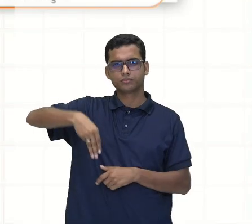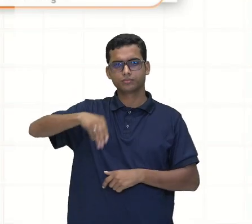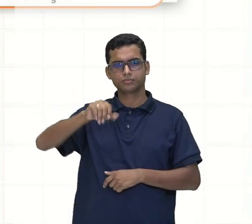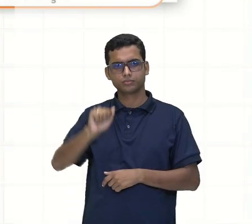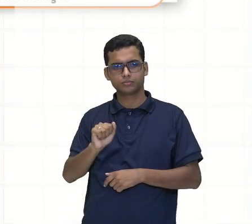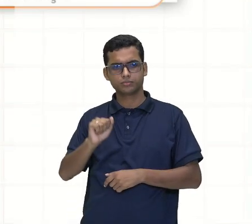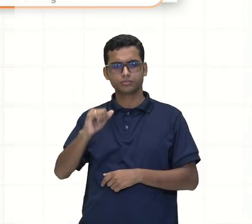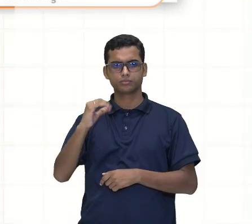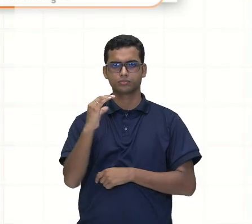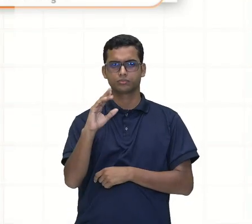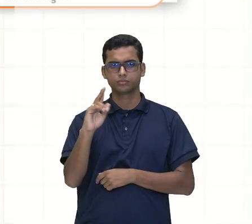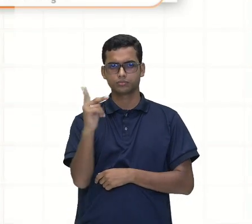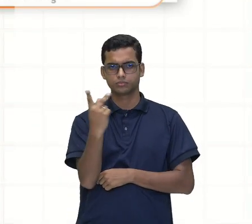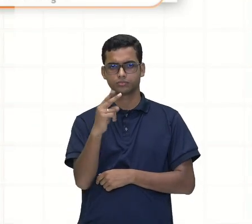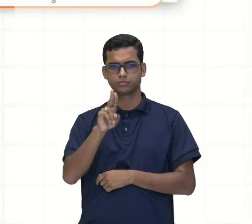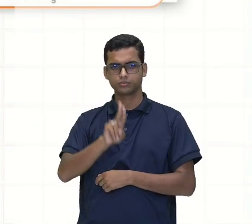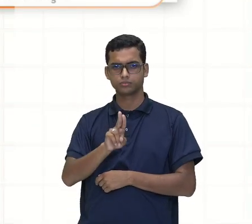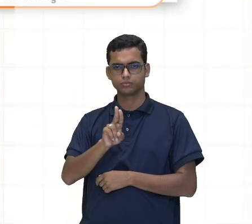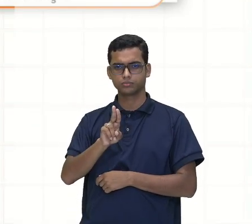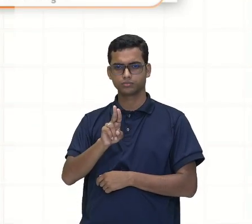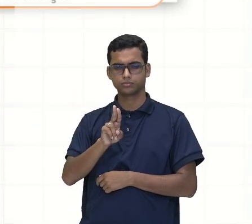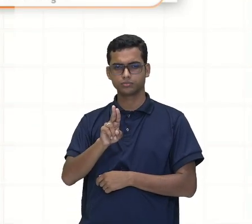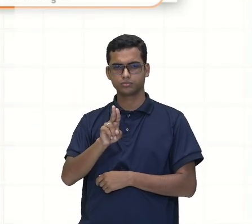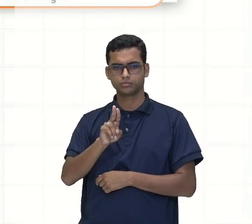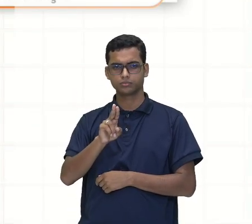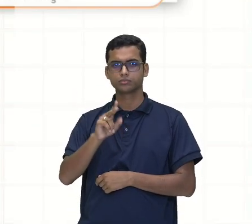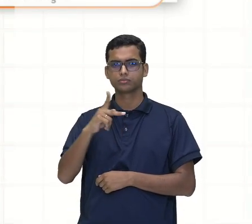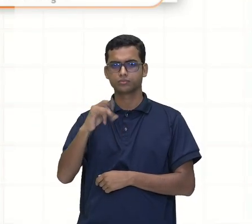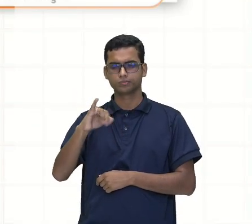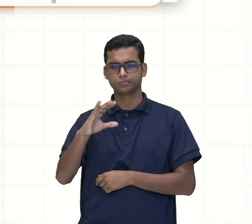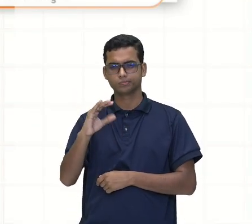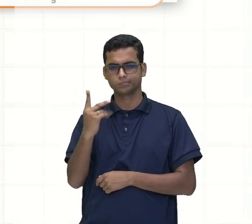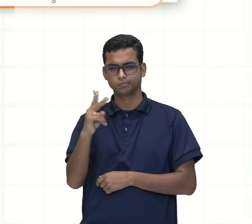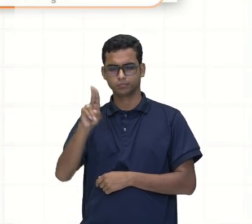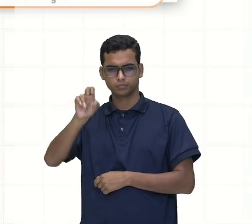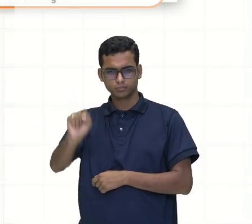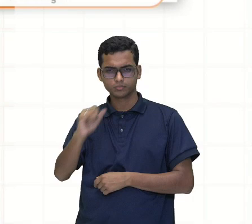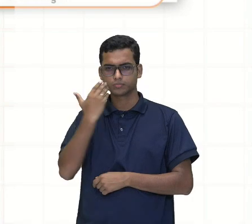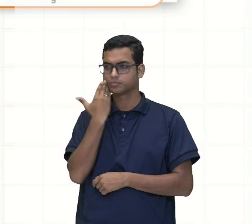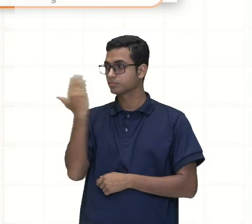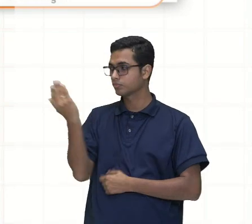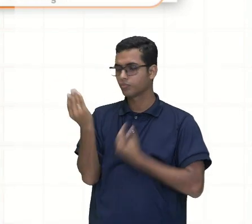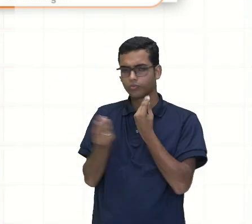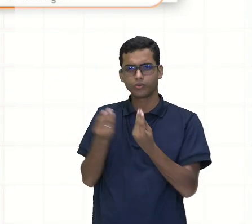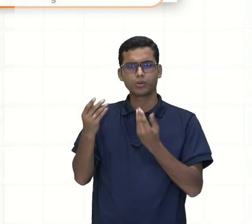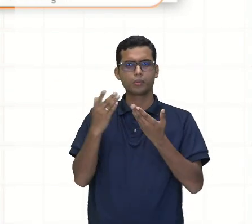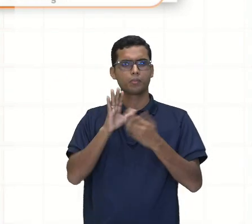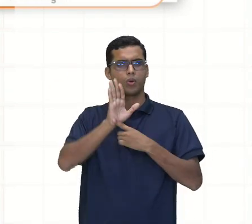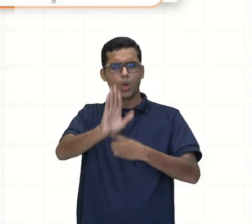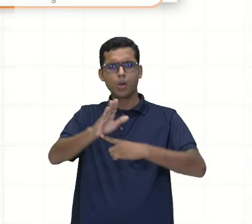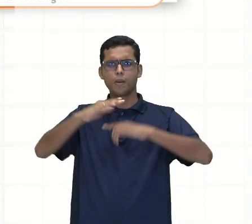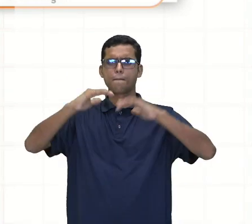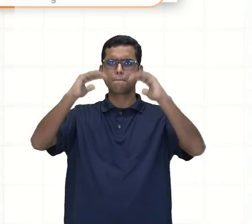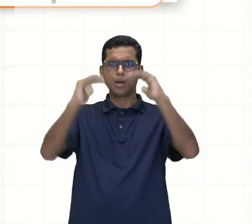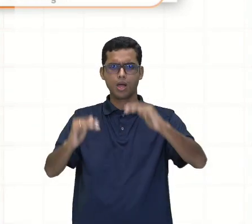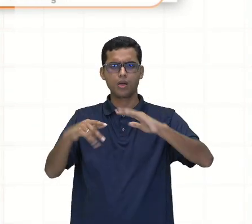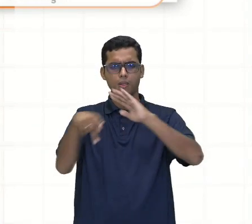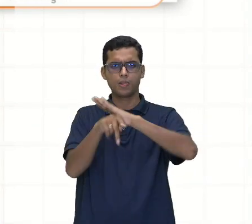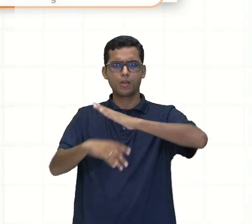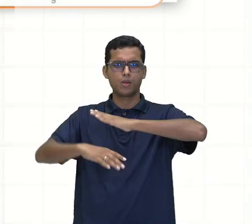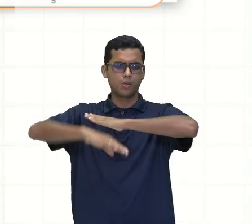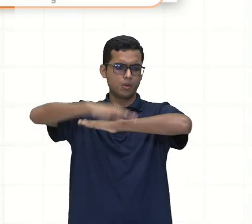Então, esse sistema, se vocês observarem, parece que nós temos aqui vários degraus, certo? E